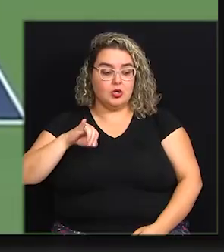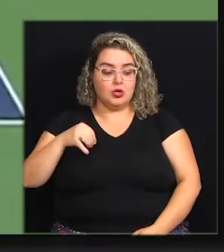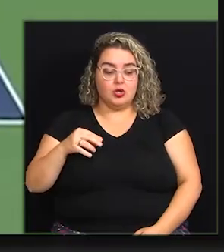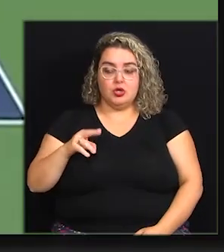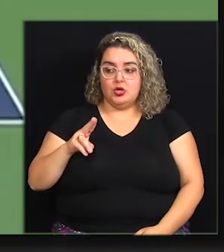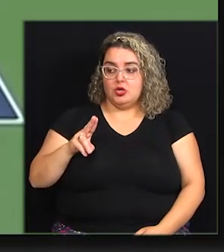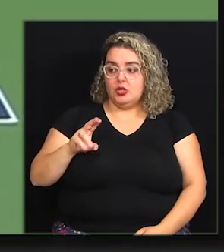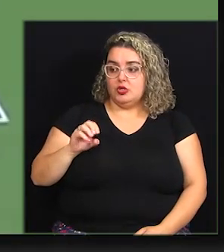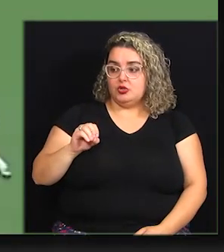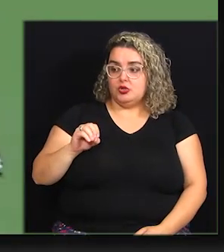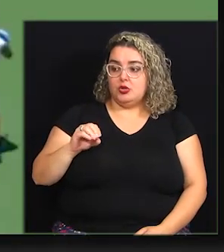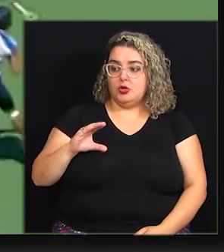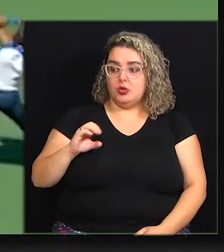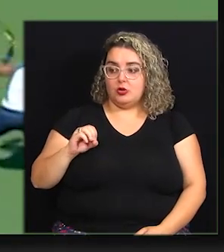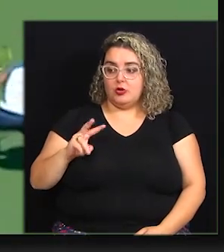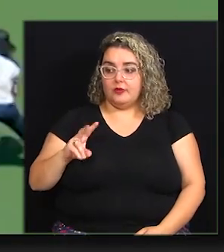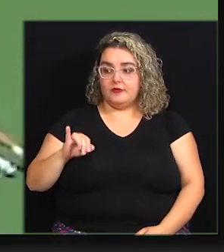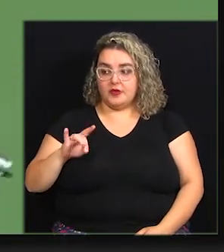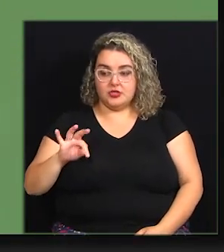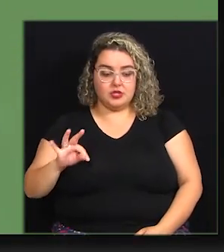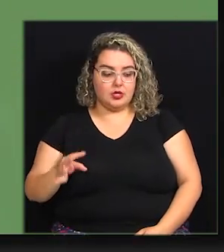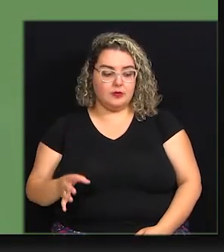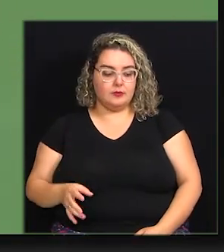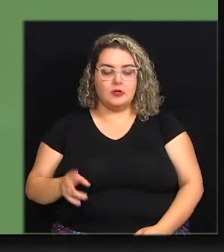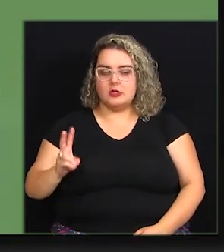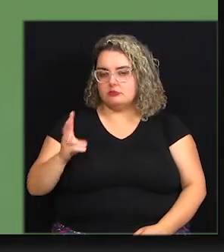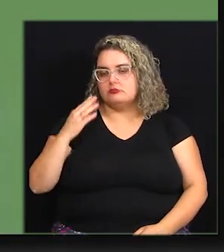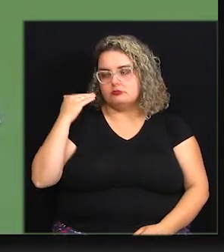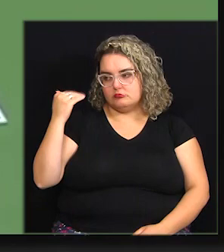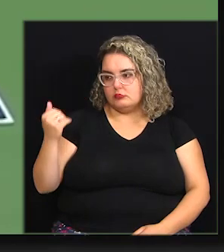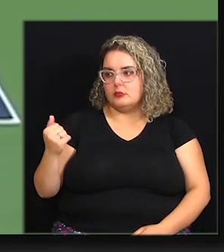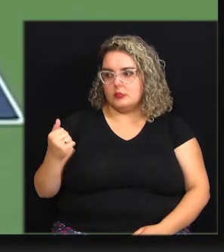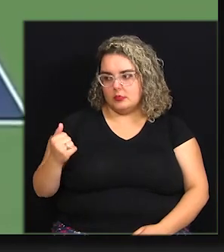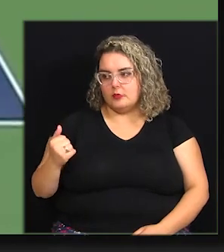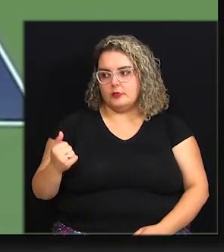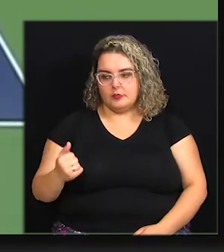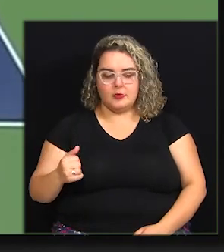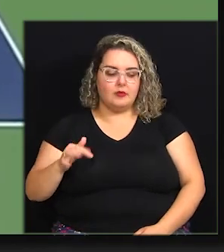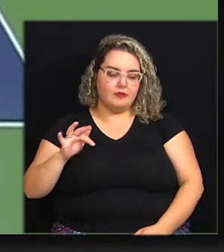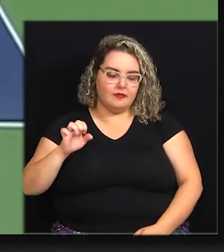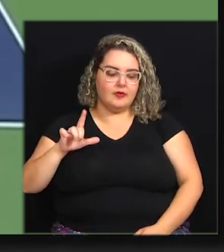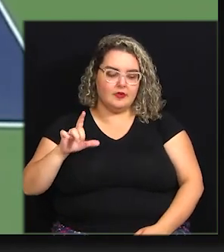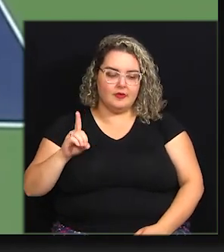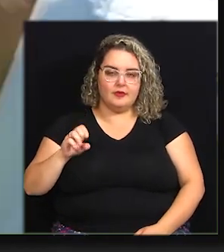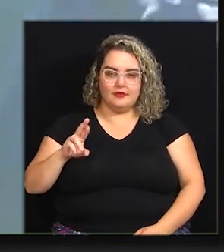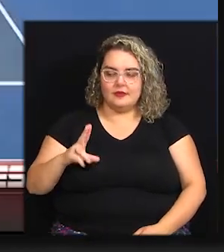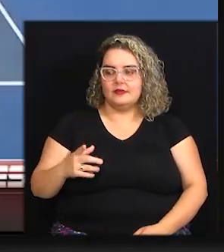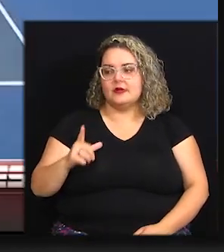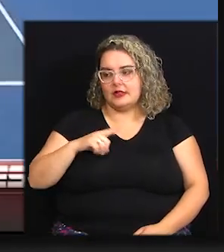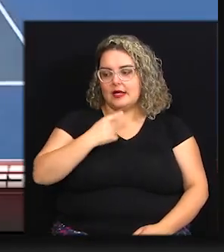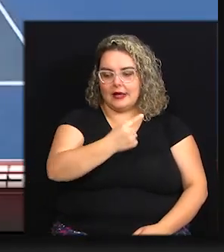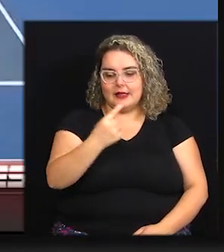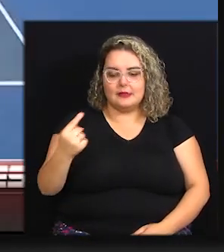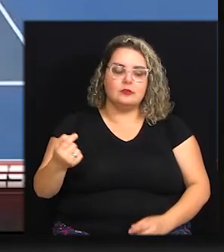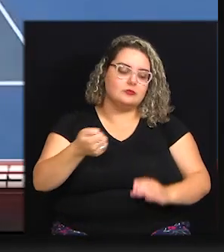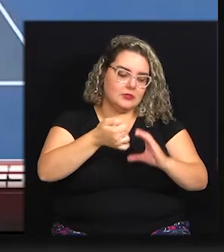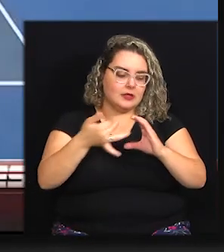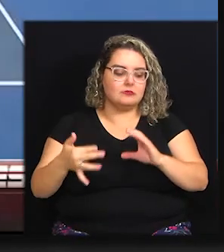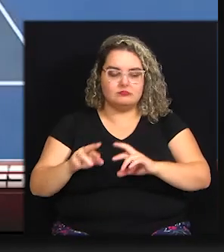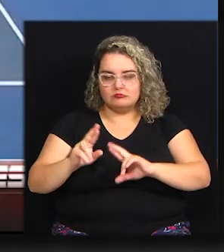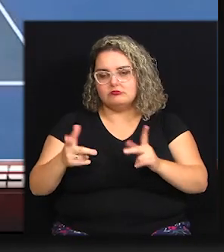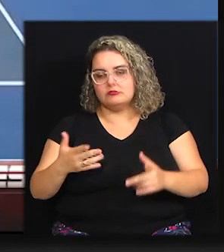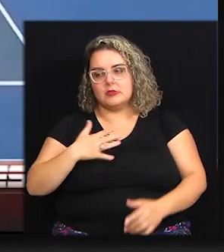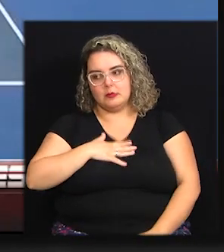Djokovic. Só que o mais talentoso sempre foi o Federer também. Então, tipo, cada um tem suas qualidades. Uma característica assim.